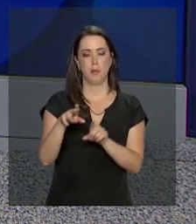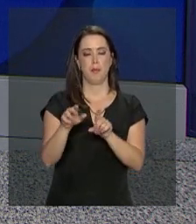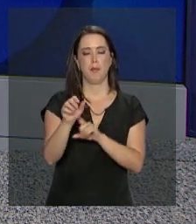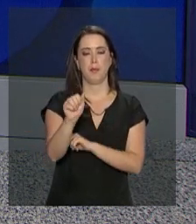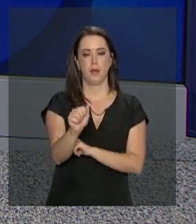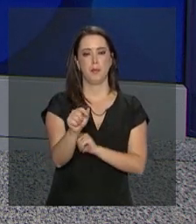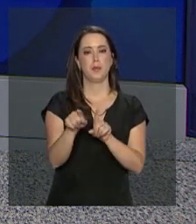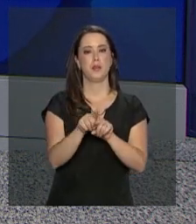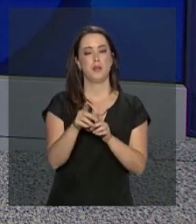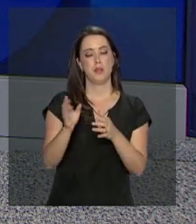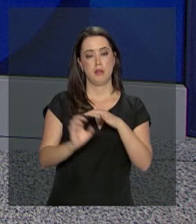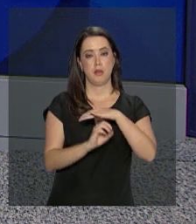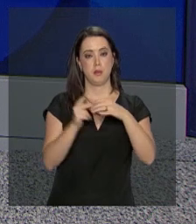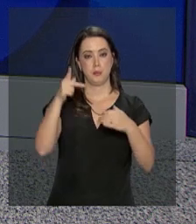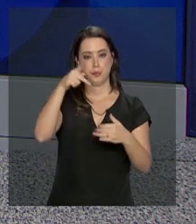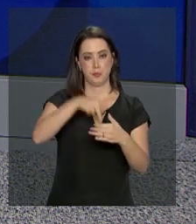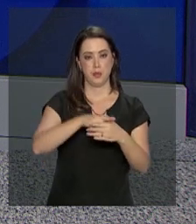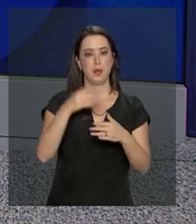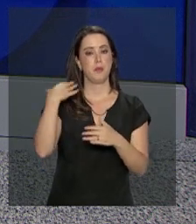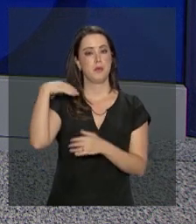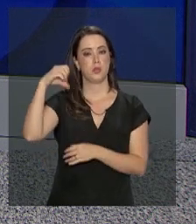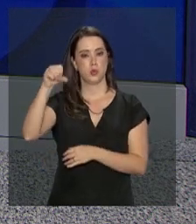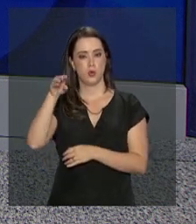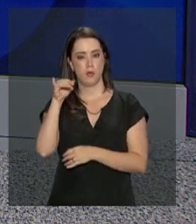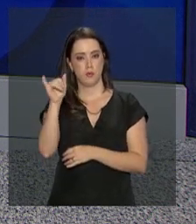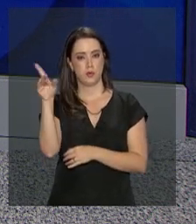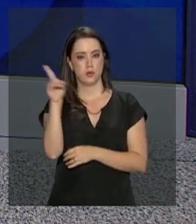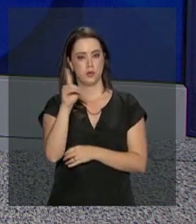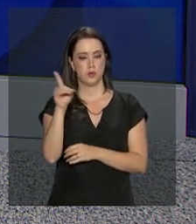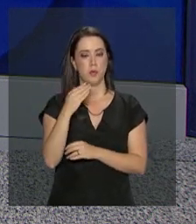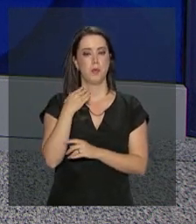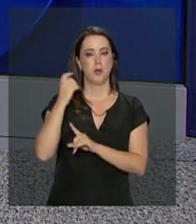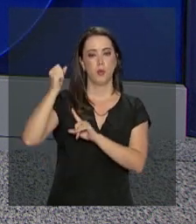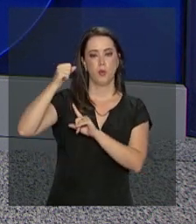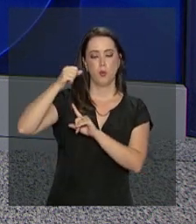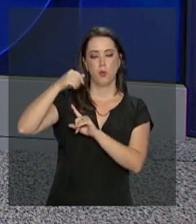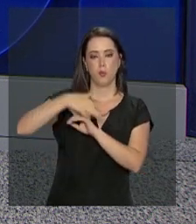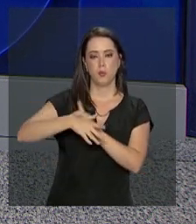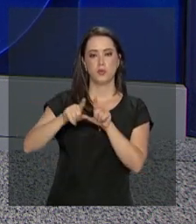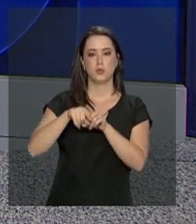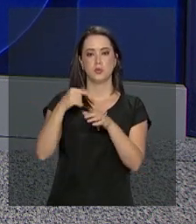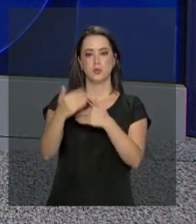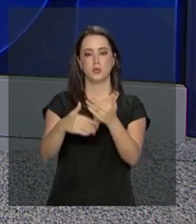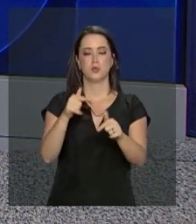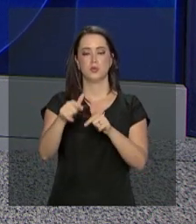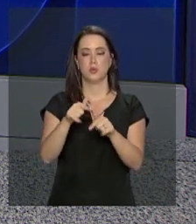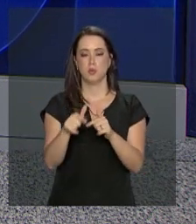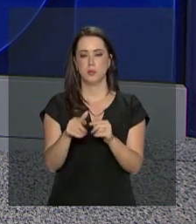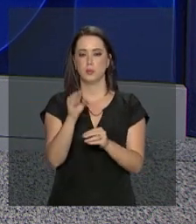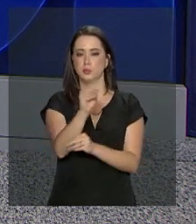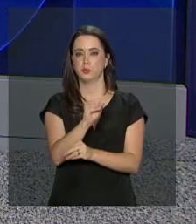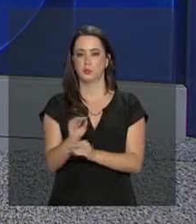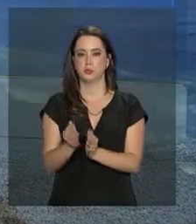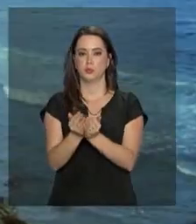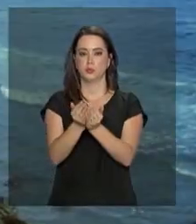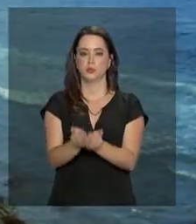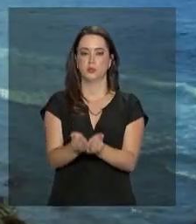mais nove milhões de dólares de parceiros como o banco mundial para manter as ações de conservação